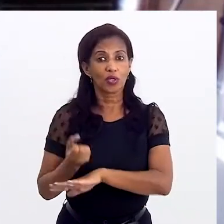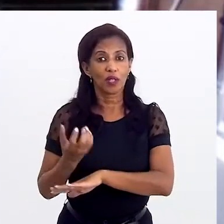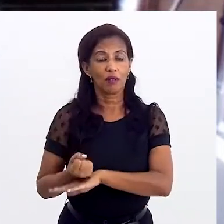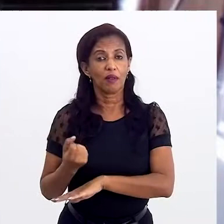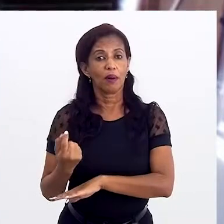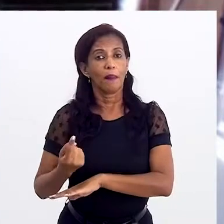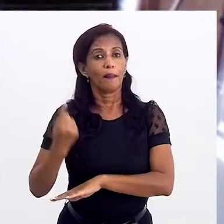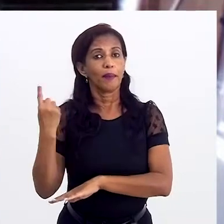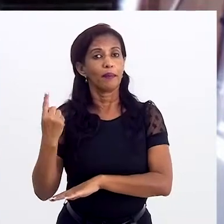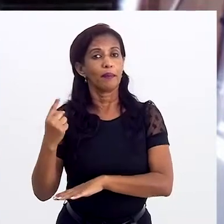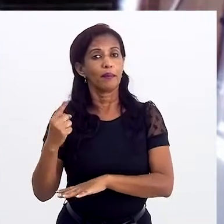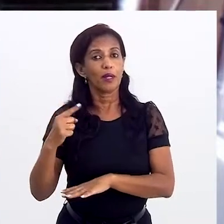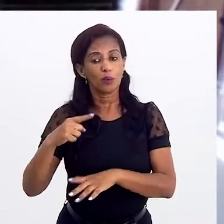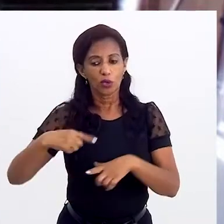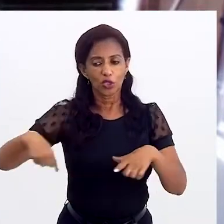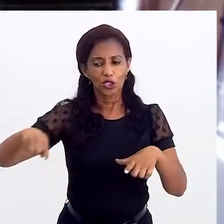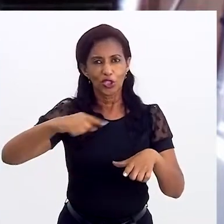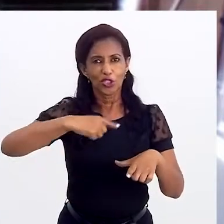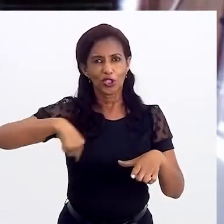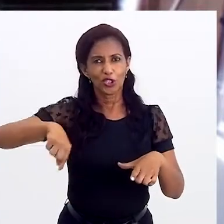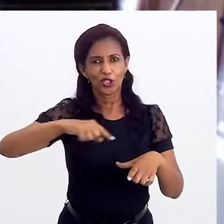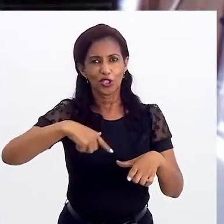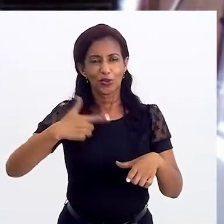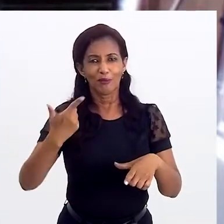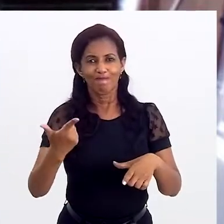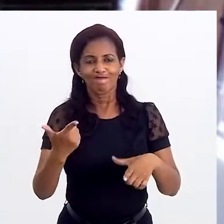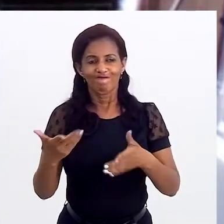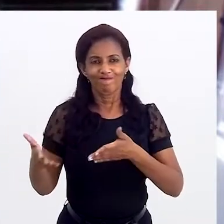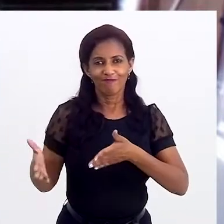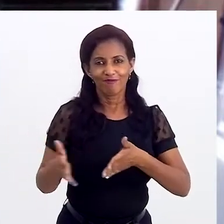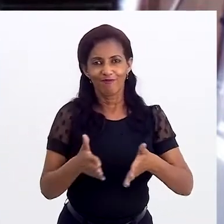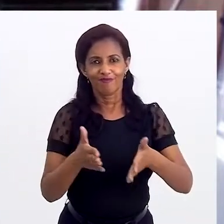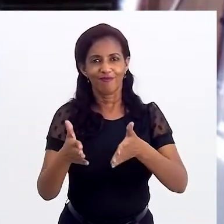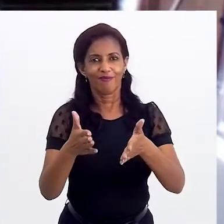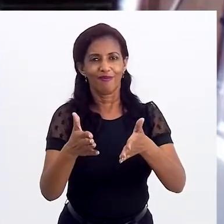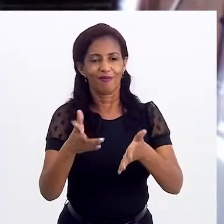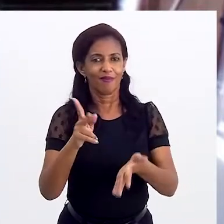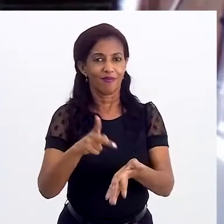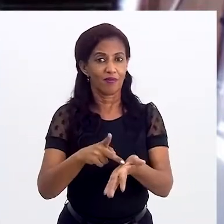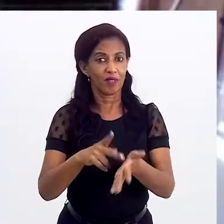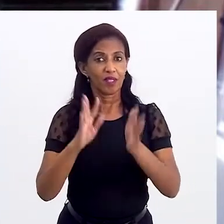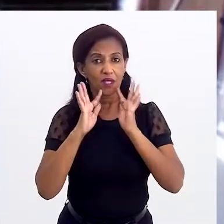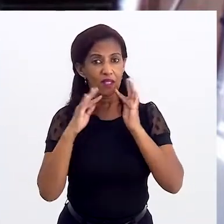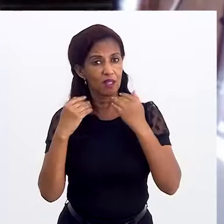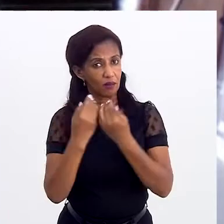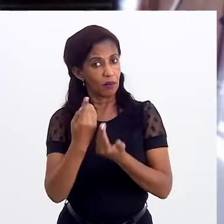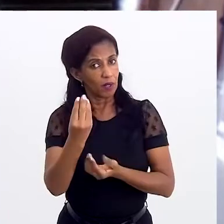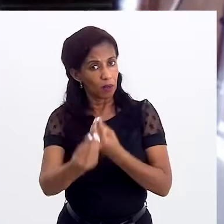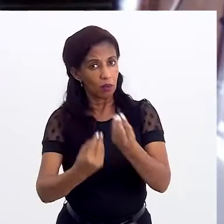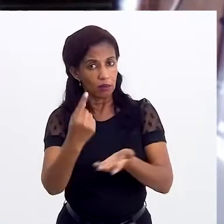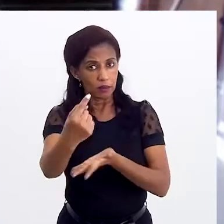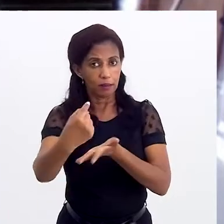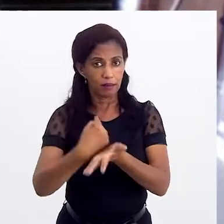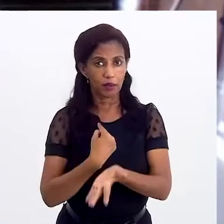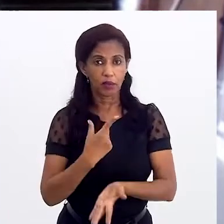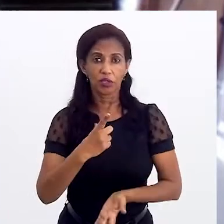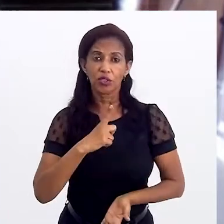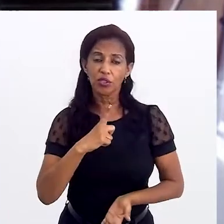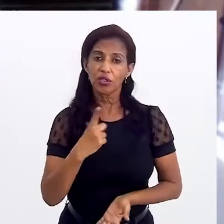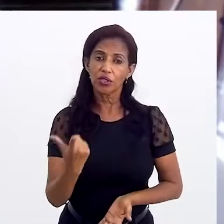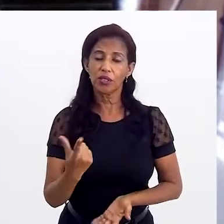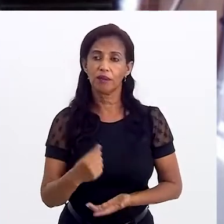gravamos os primeiros discos. Aí então surgiu o caminho da música para valer. E na família, como você